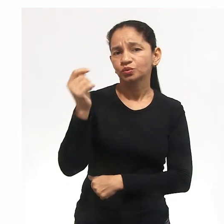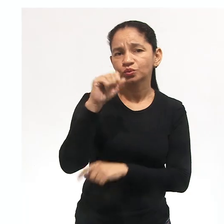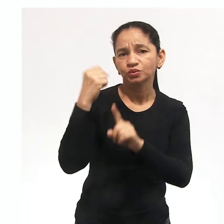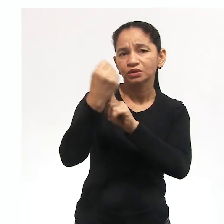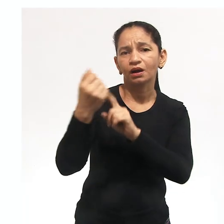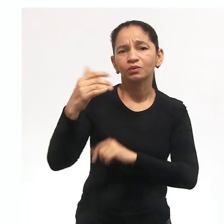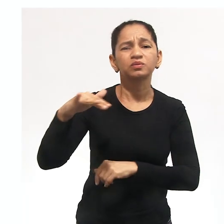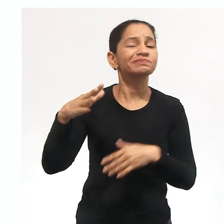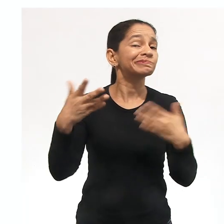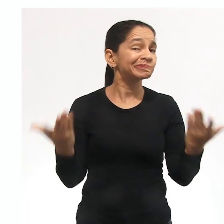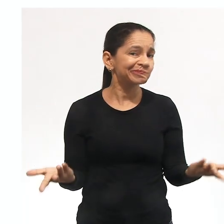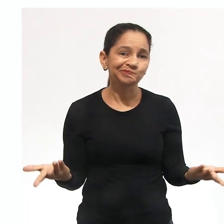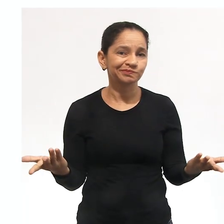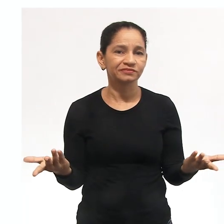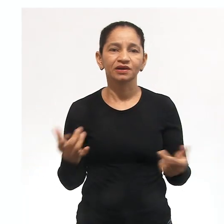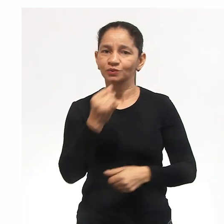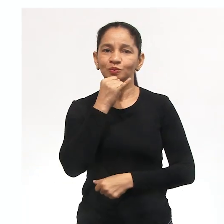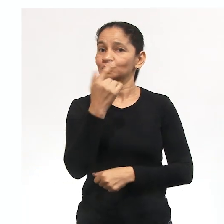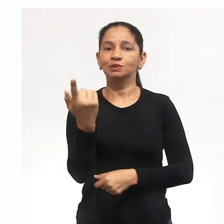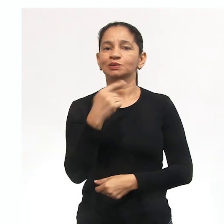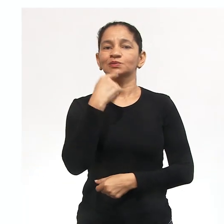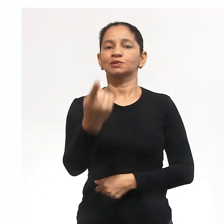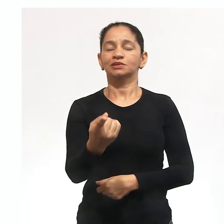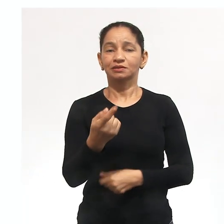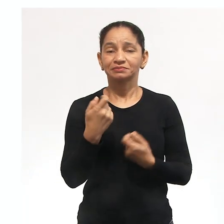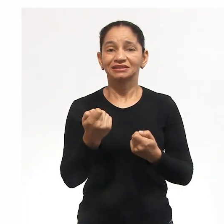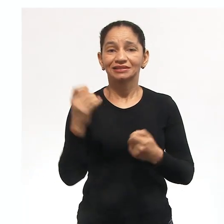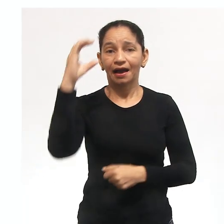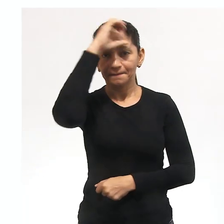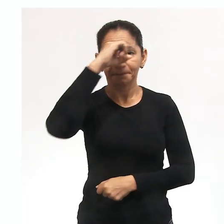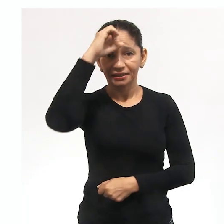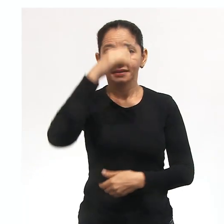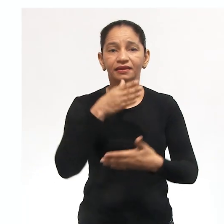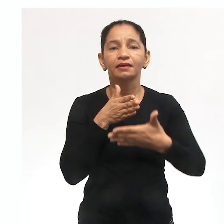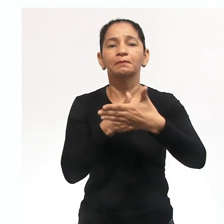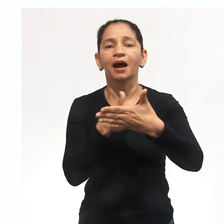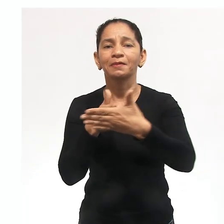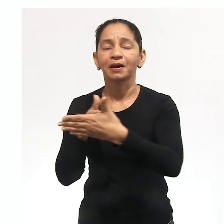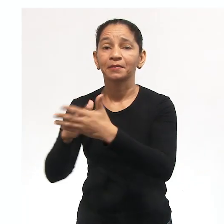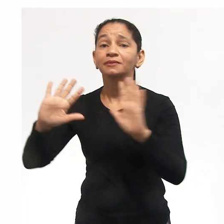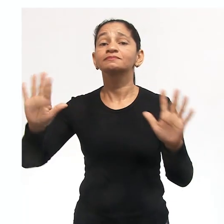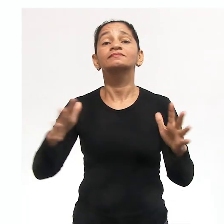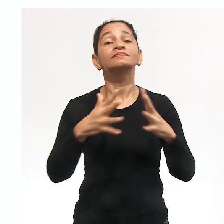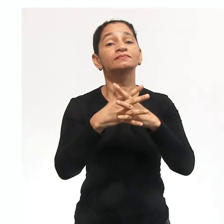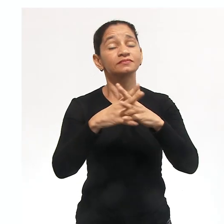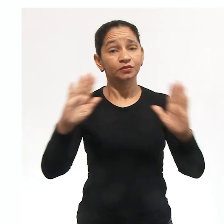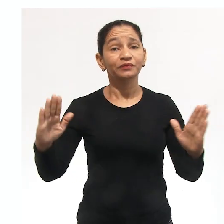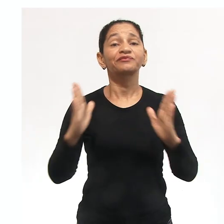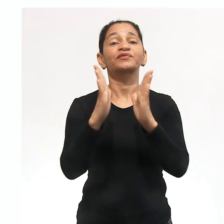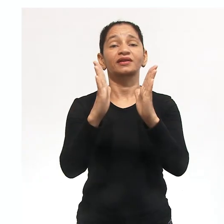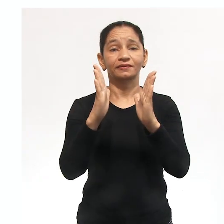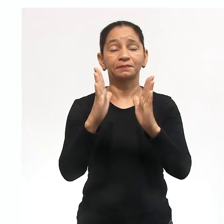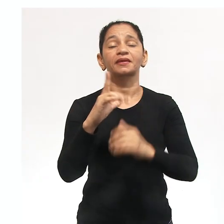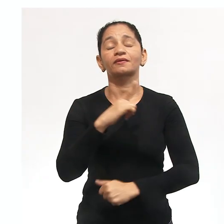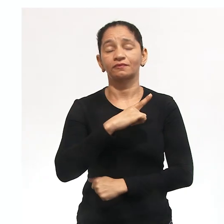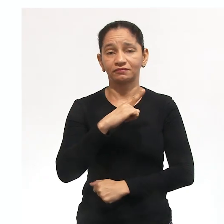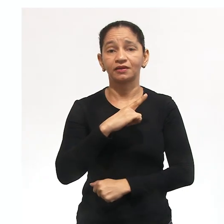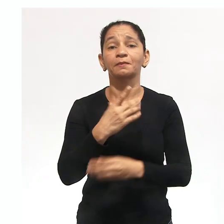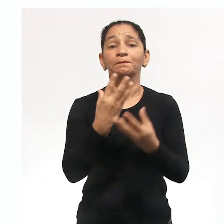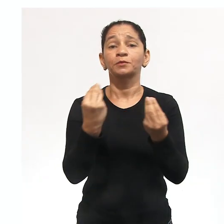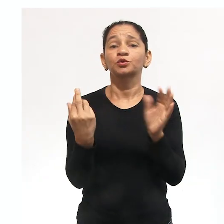abordagem científica moderna, ela precisa lidar com essa complexidade e